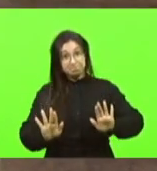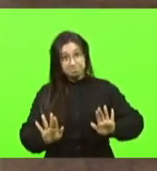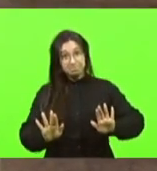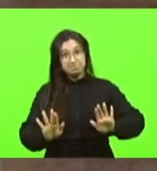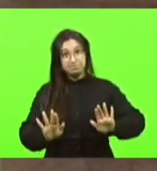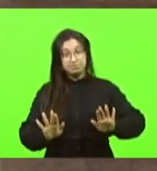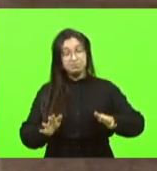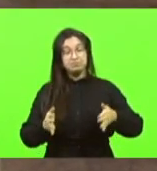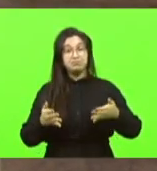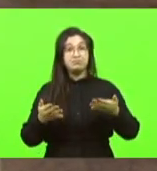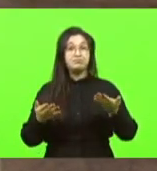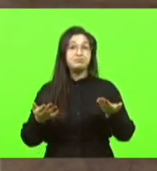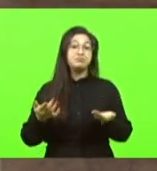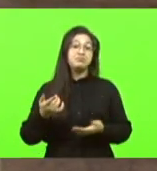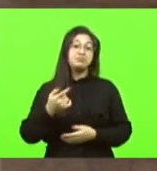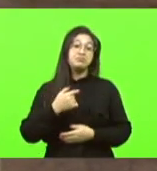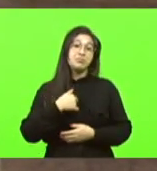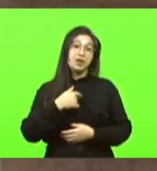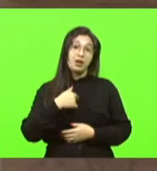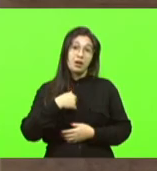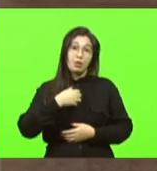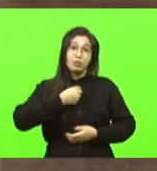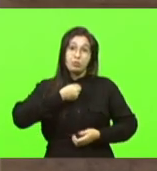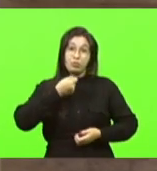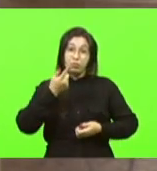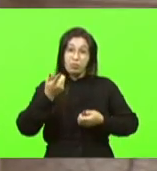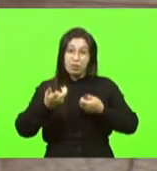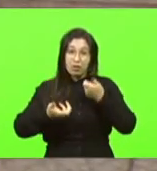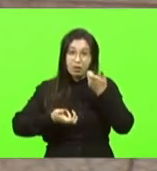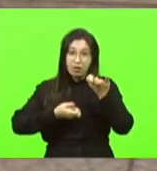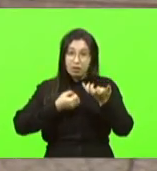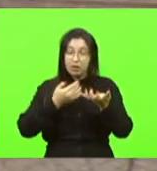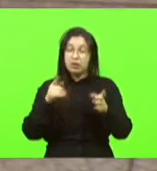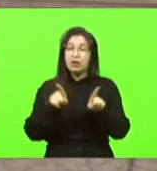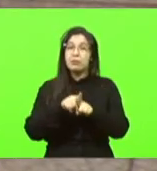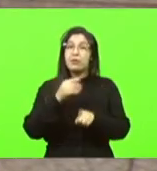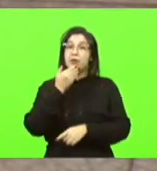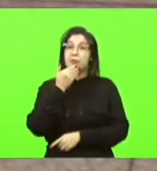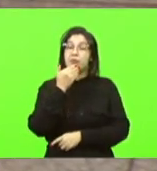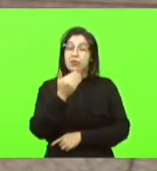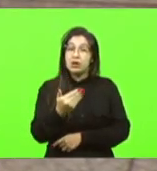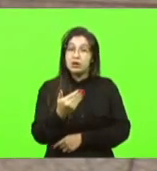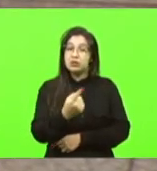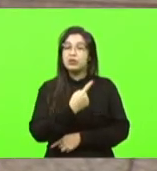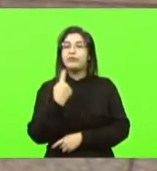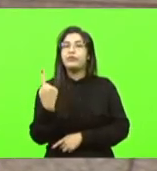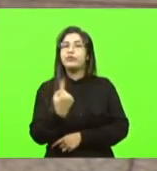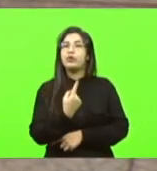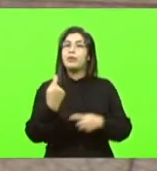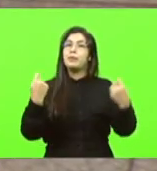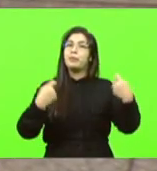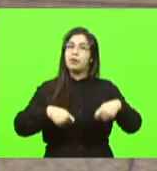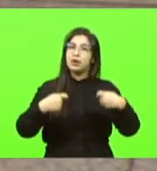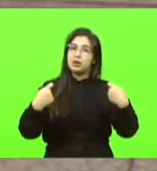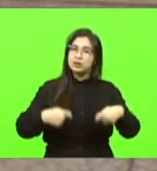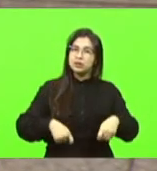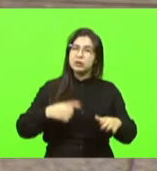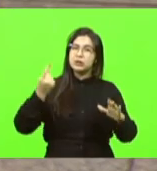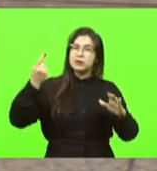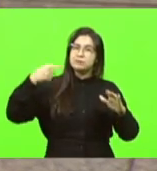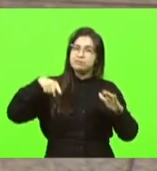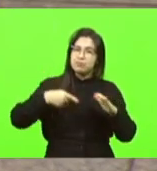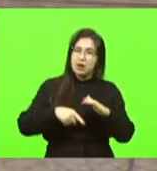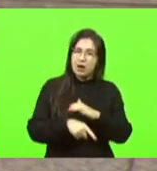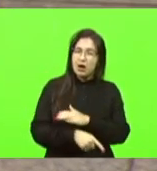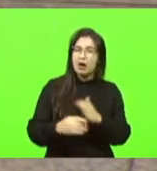Aqui vai um desabafo e um apelo Nós temos que nos aprofundar